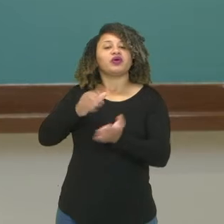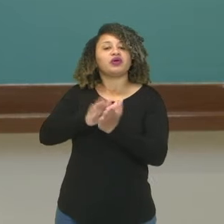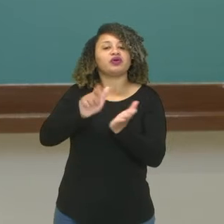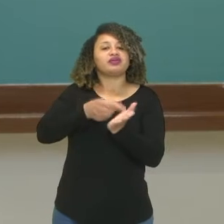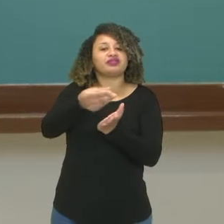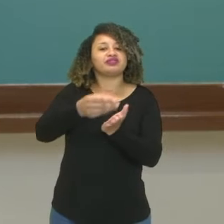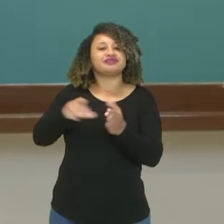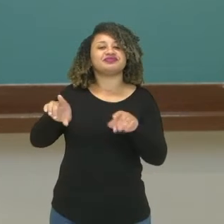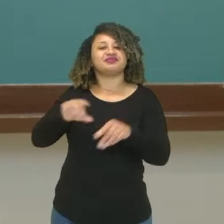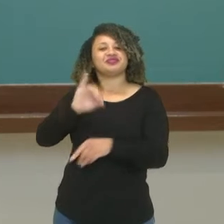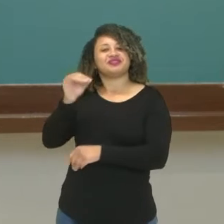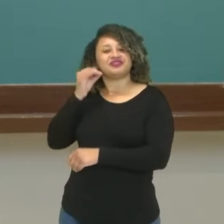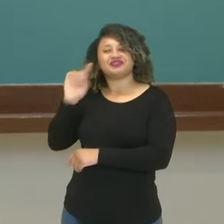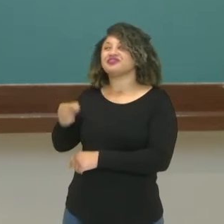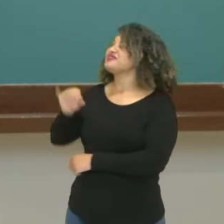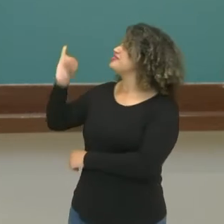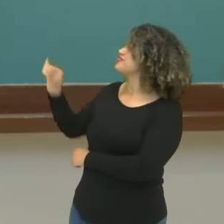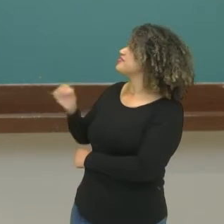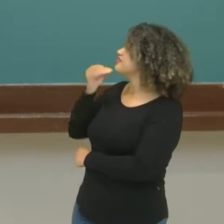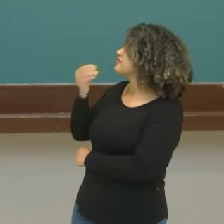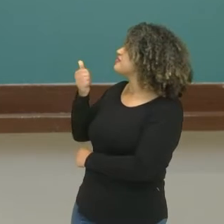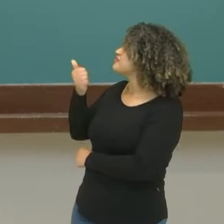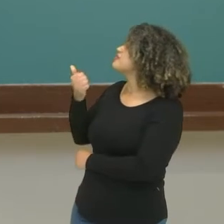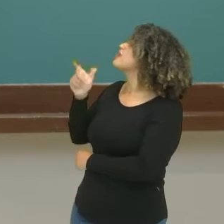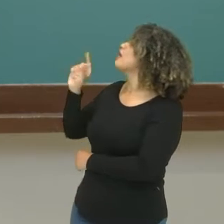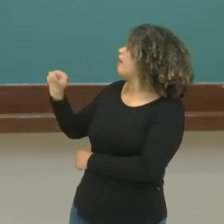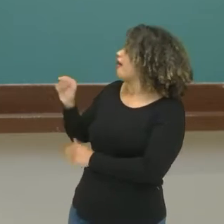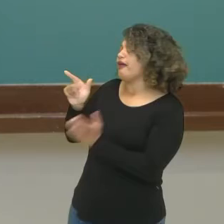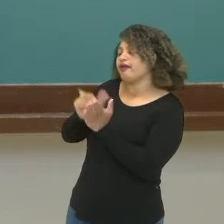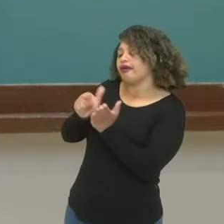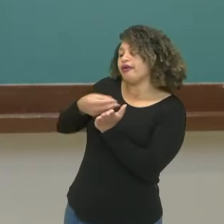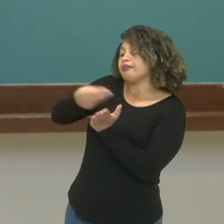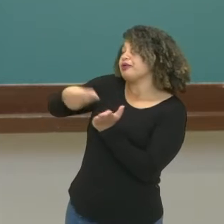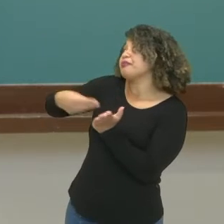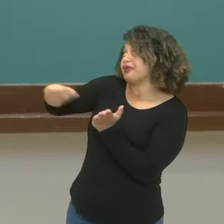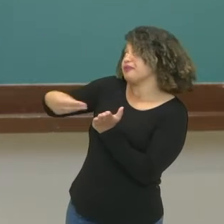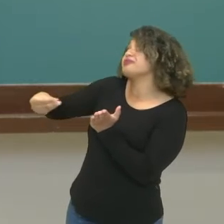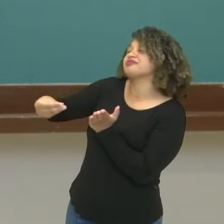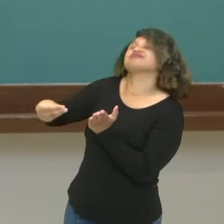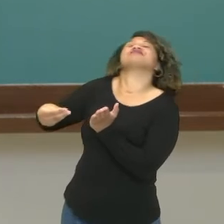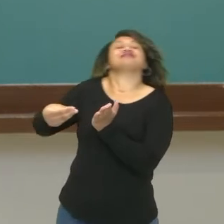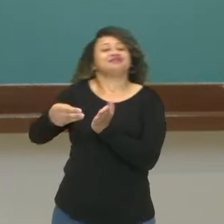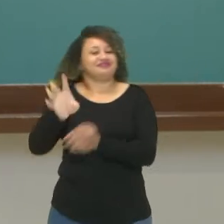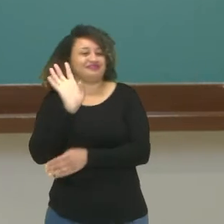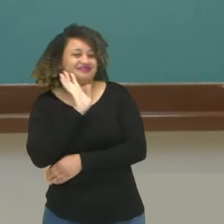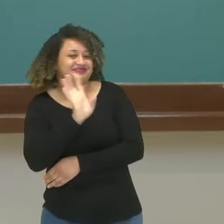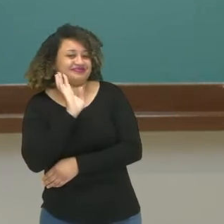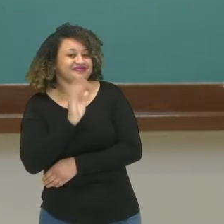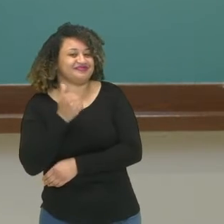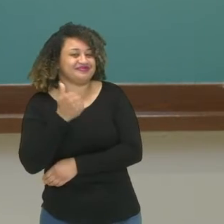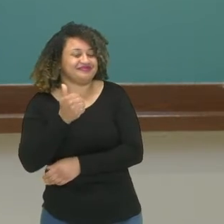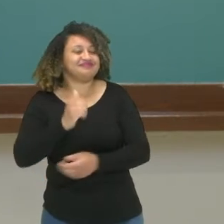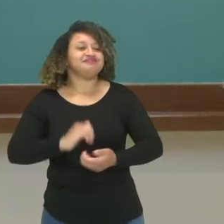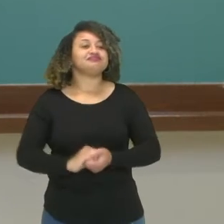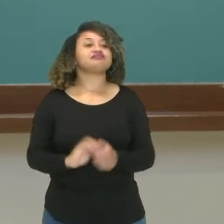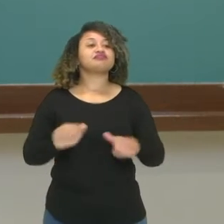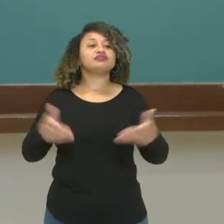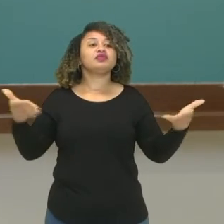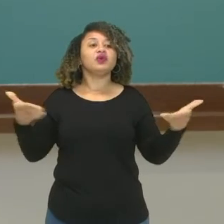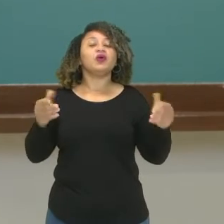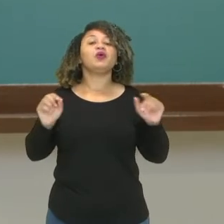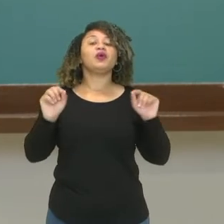querida intérprete, como eu digo panfleto? Ótimo! Então, estamos hoje